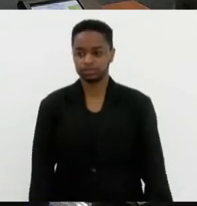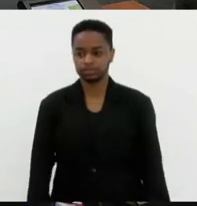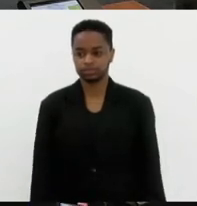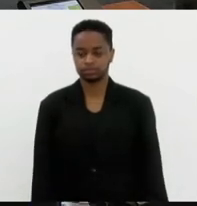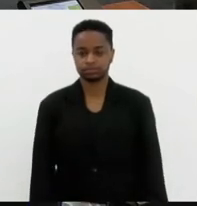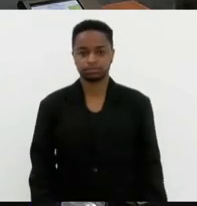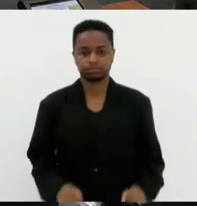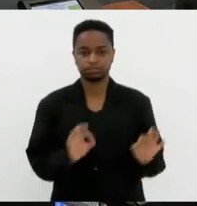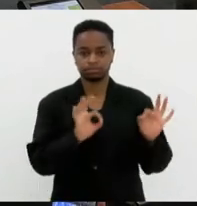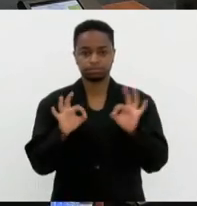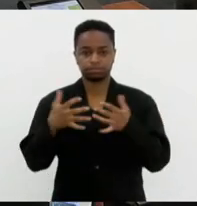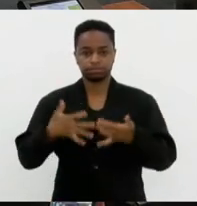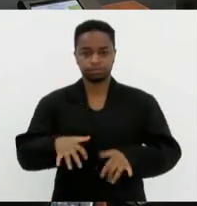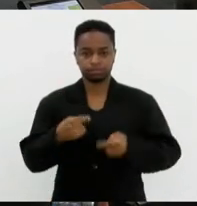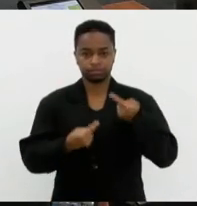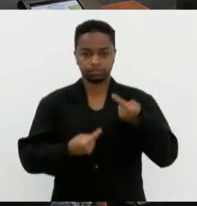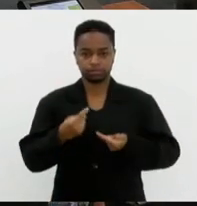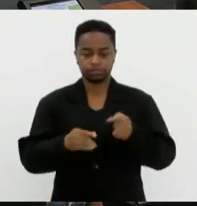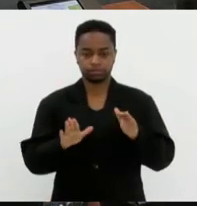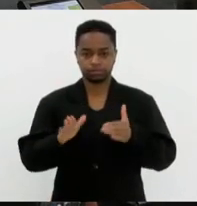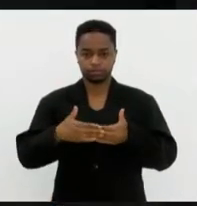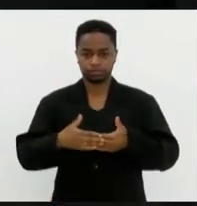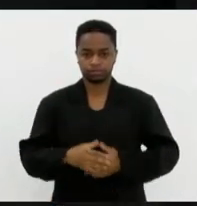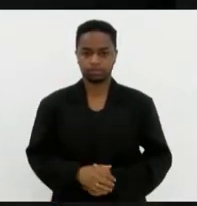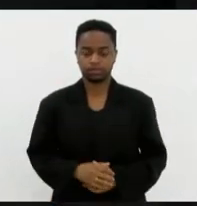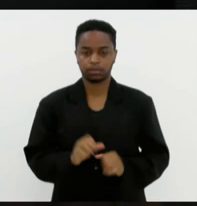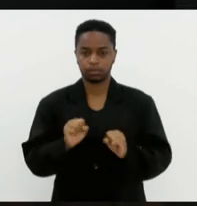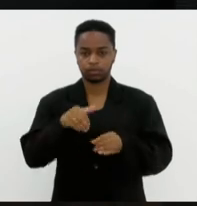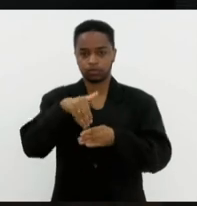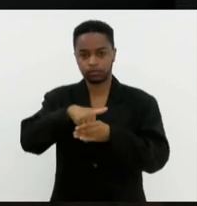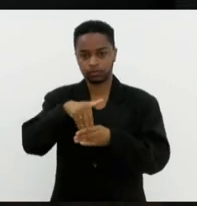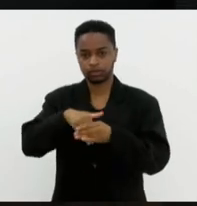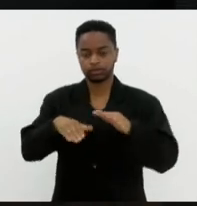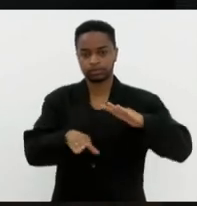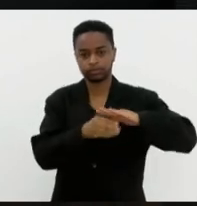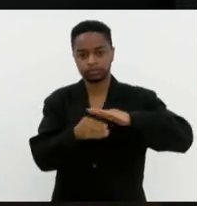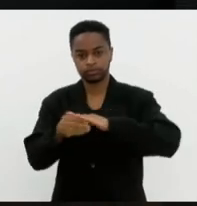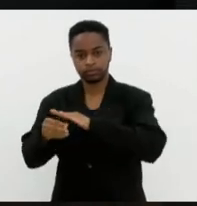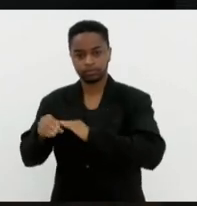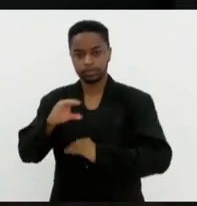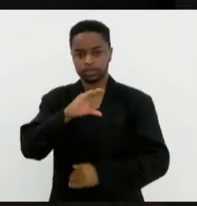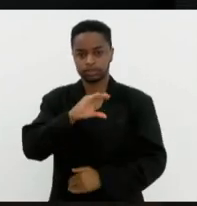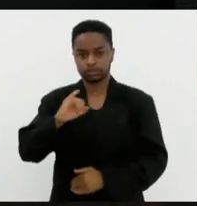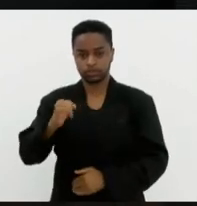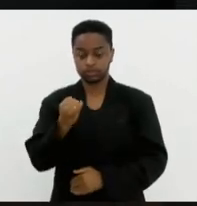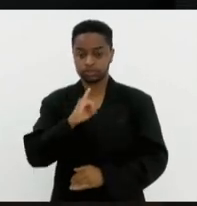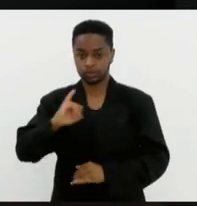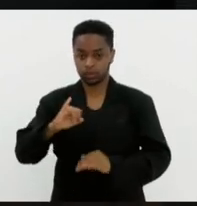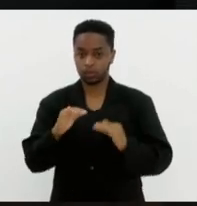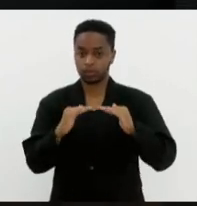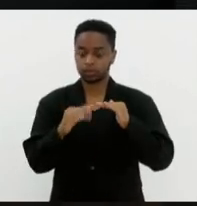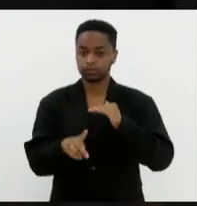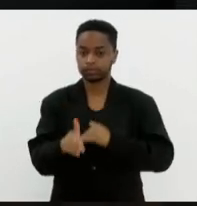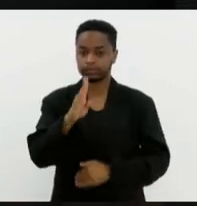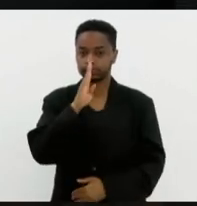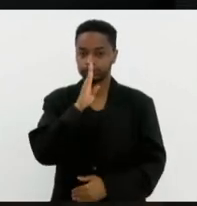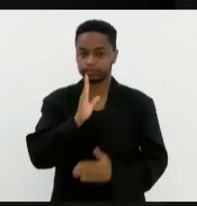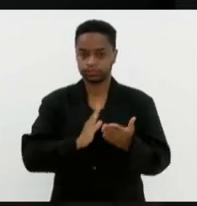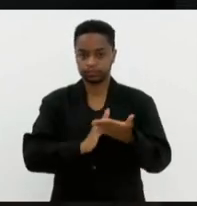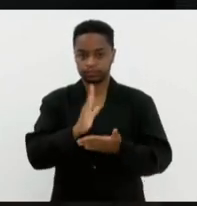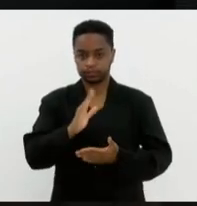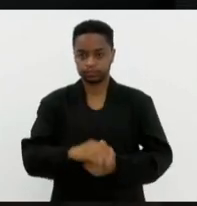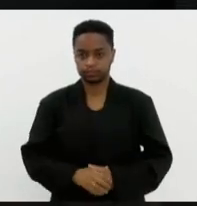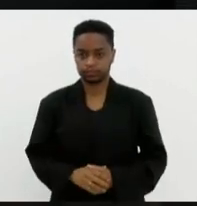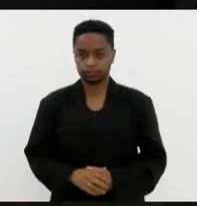Não havendo mais quem queira discutir, encerrada a discussão, em votação as emendas da CCJ. Os senhores que aprovam permaneçam como estão.